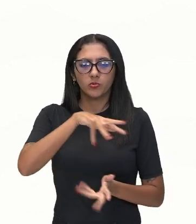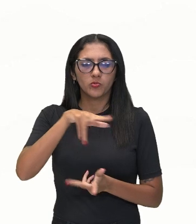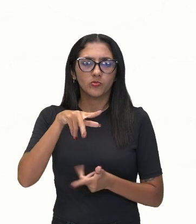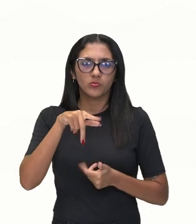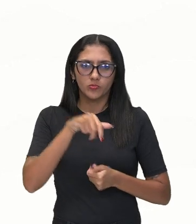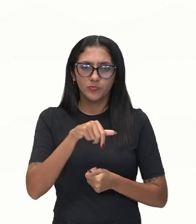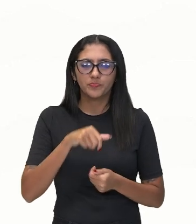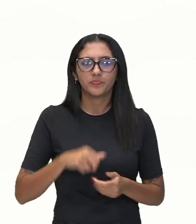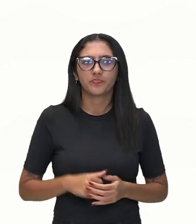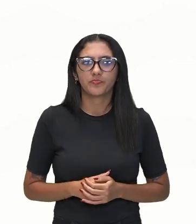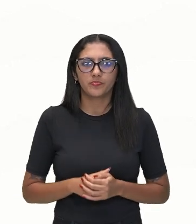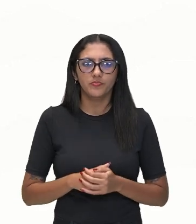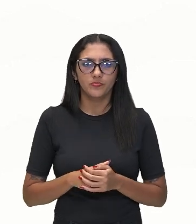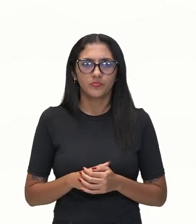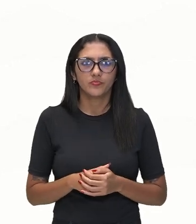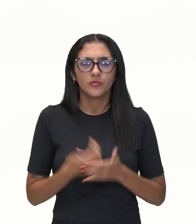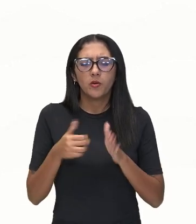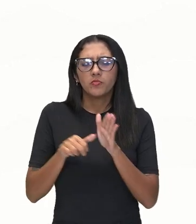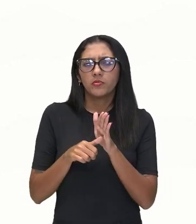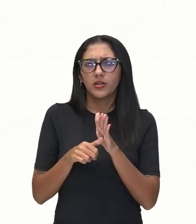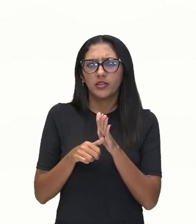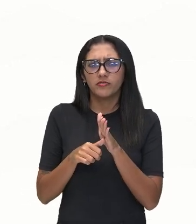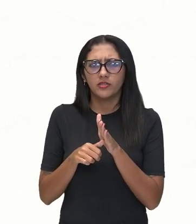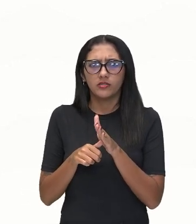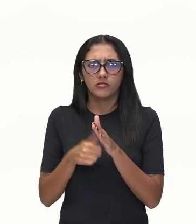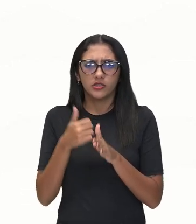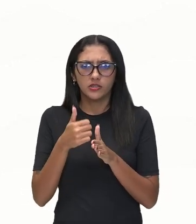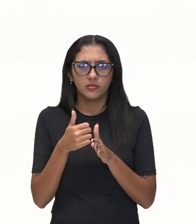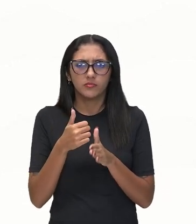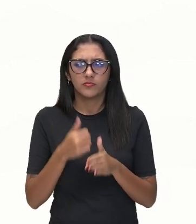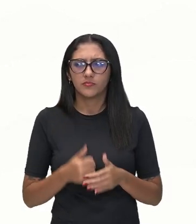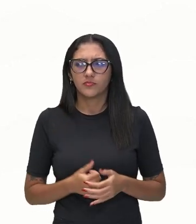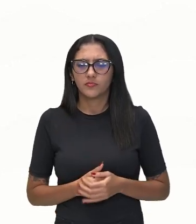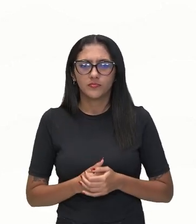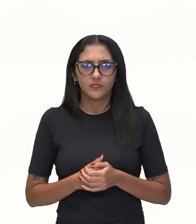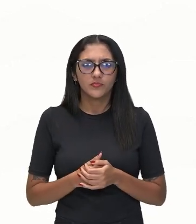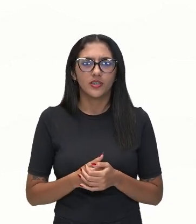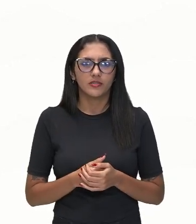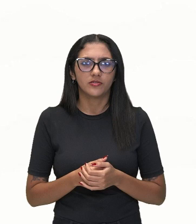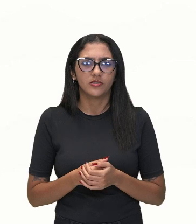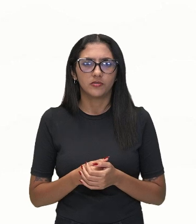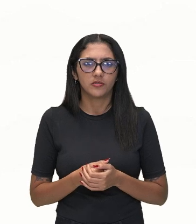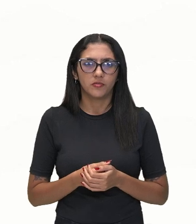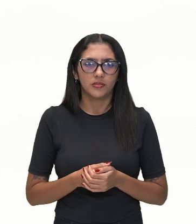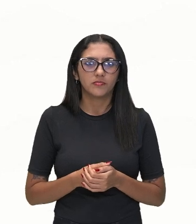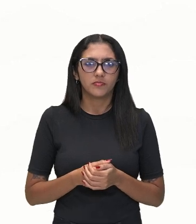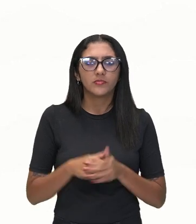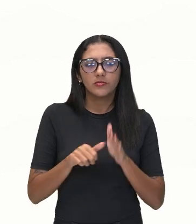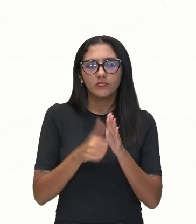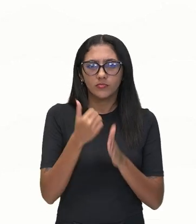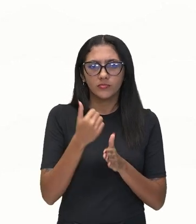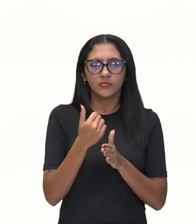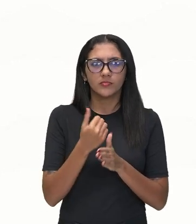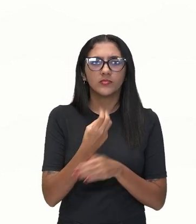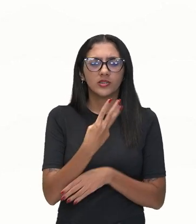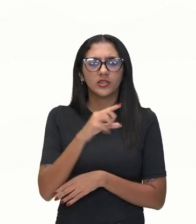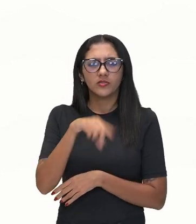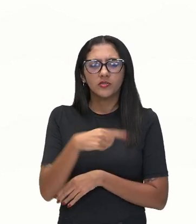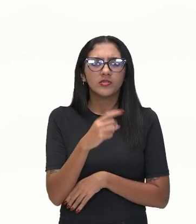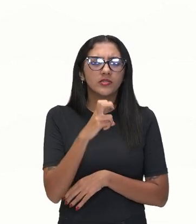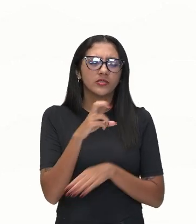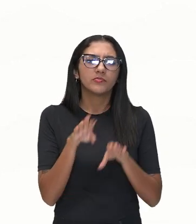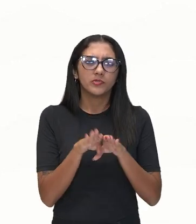esses primeiros fósseis vieram já ali a partir dos 3,5 bilhões de anos. E quando nós temos